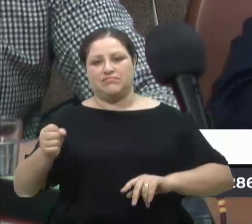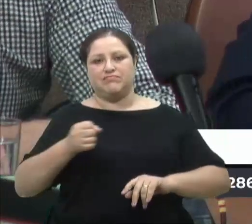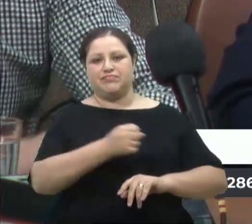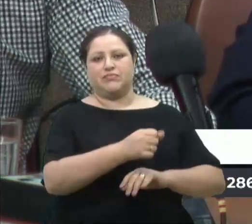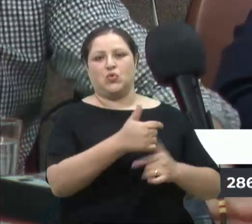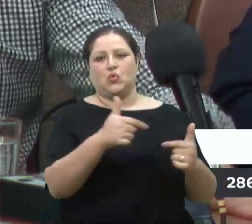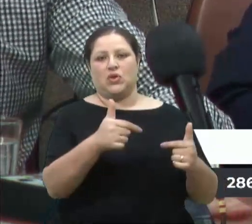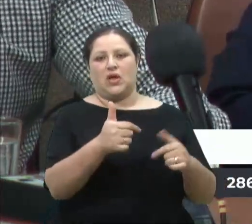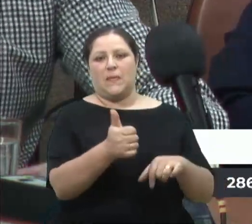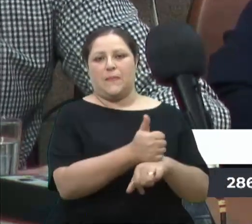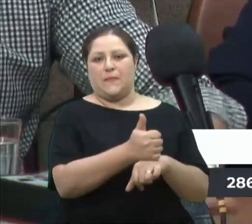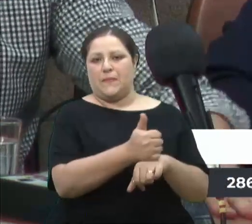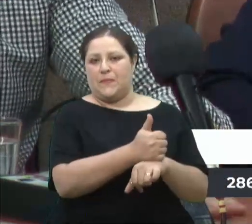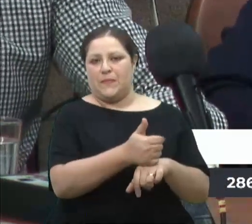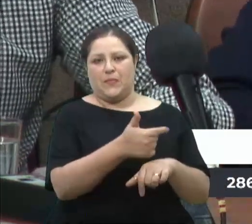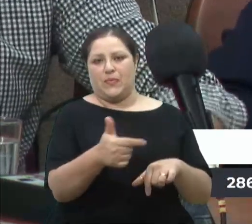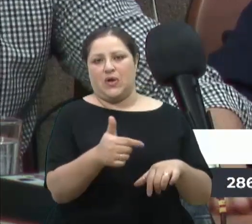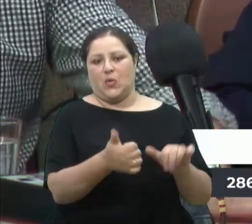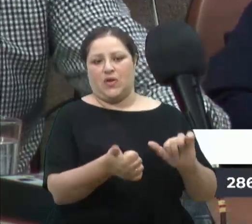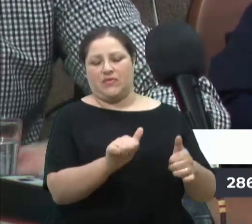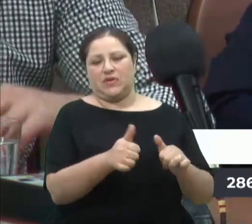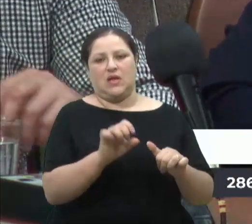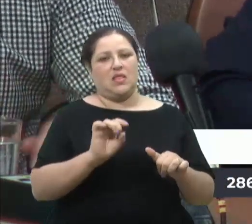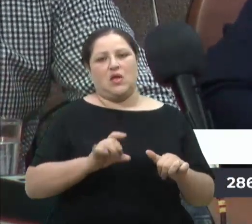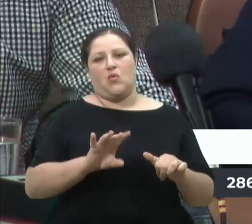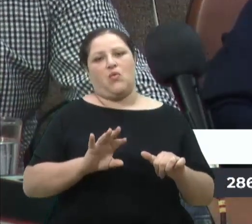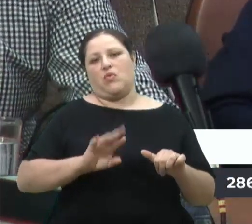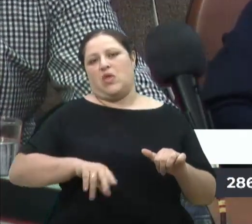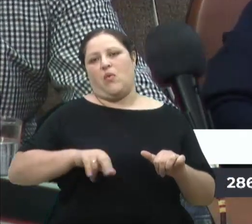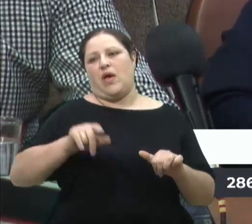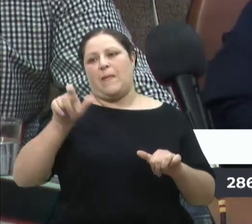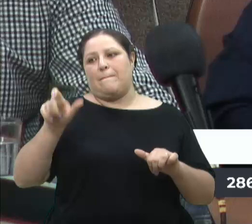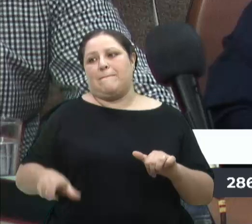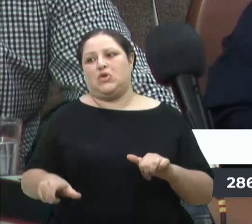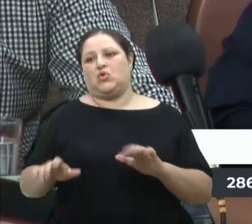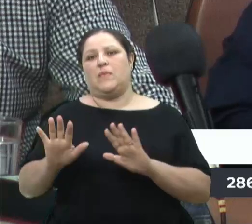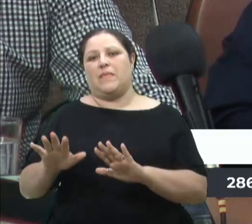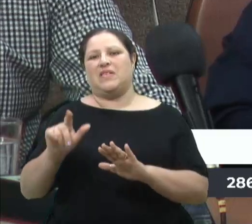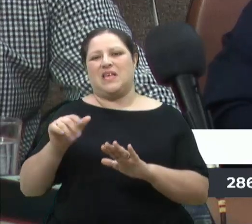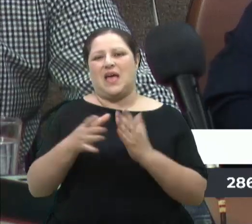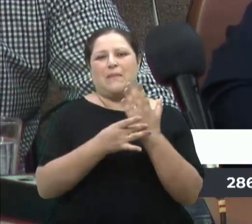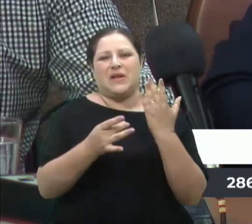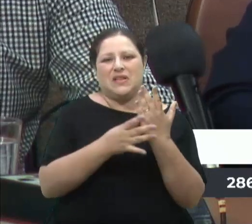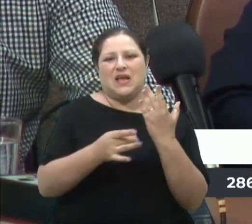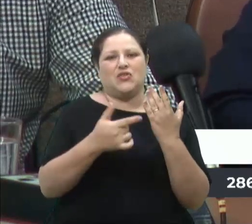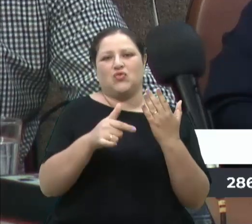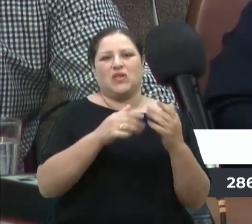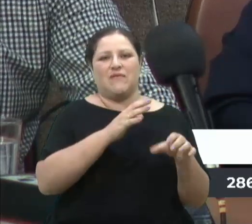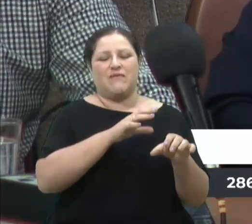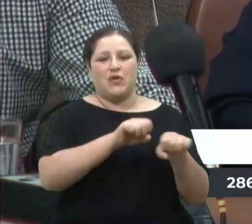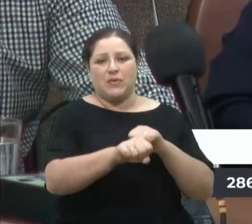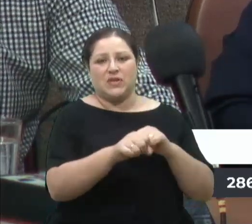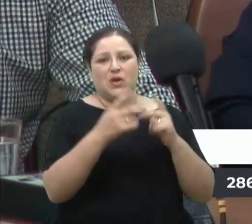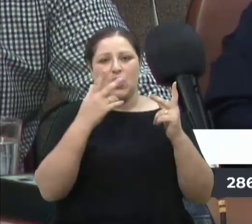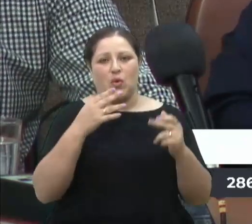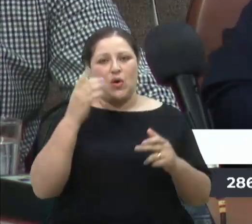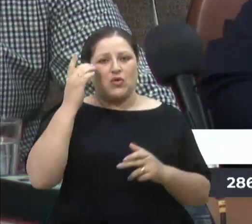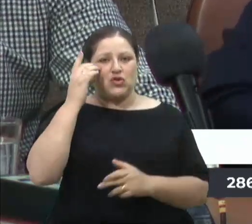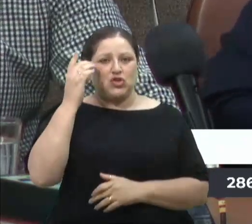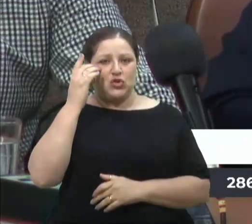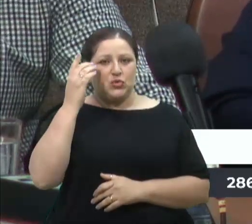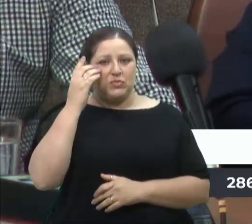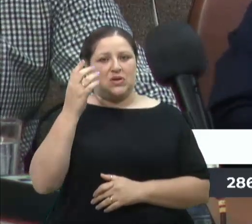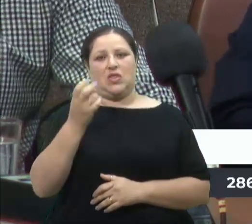desqualificadas Não no sentido de pessoa mas no sentido de competência e habilidades como o caso da da Dilma